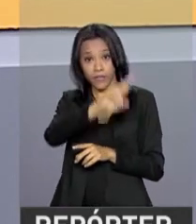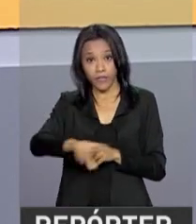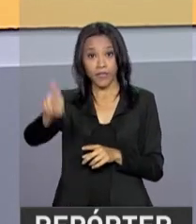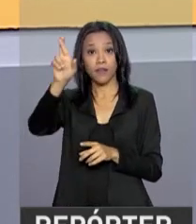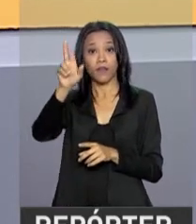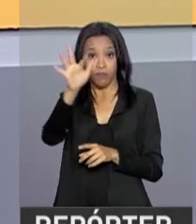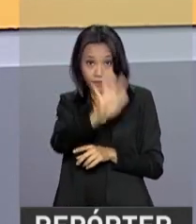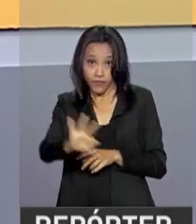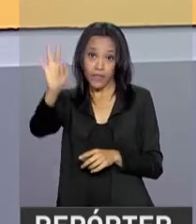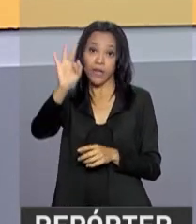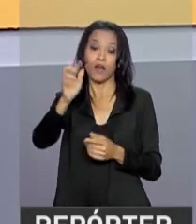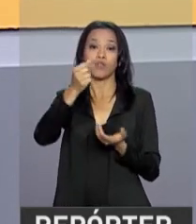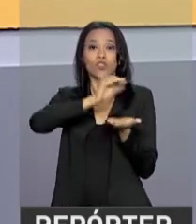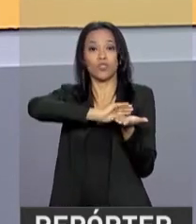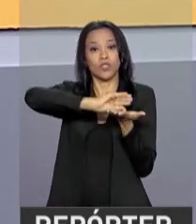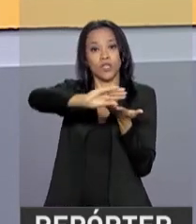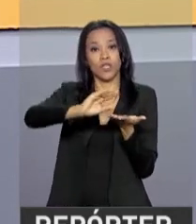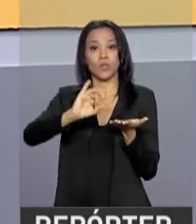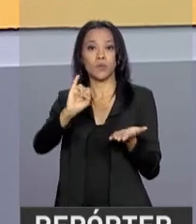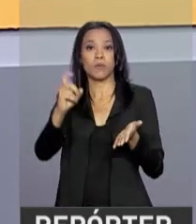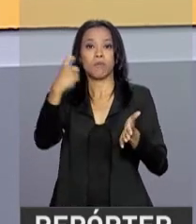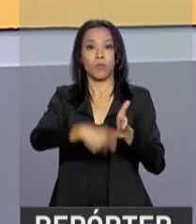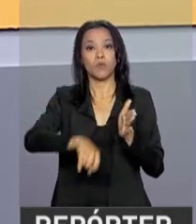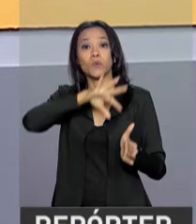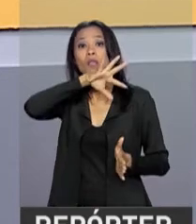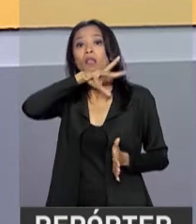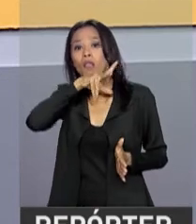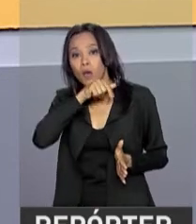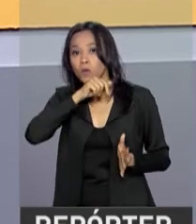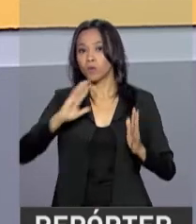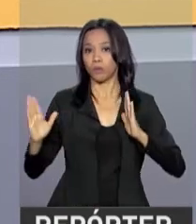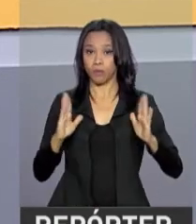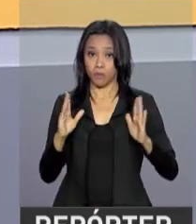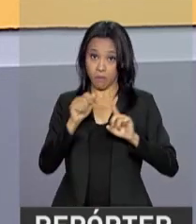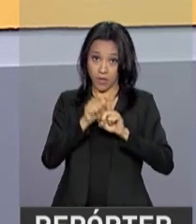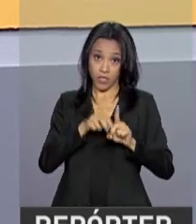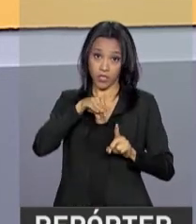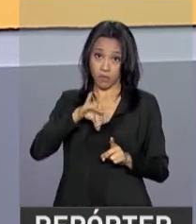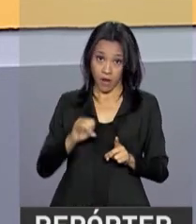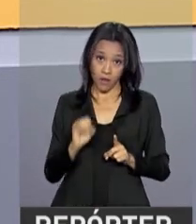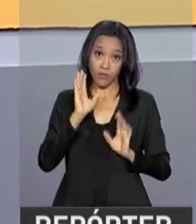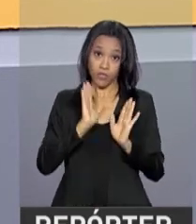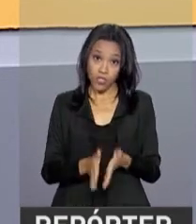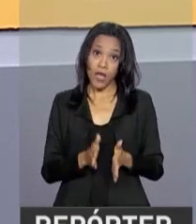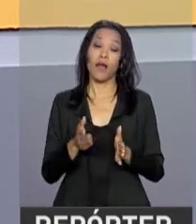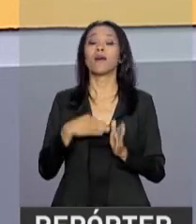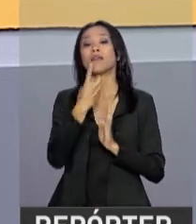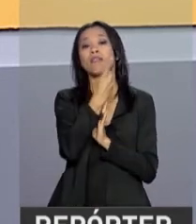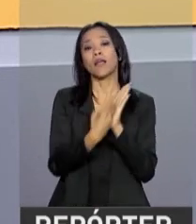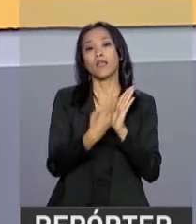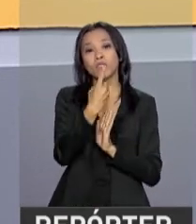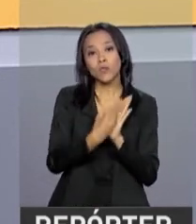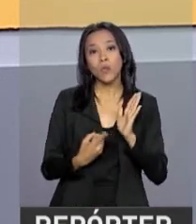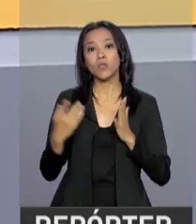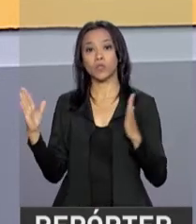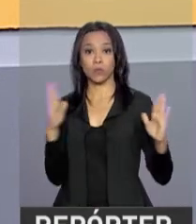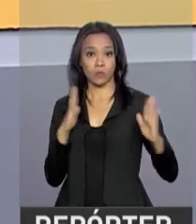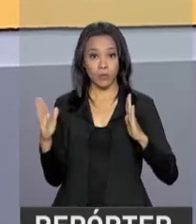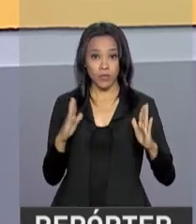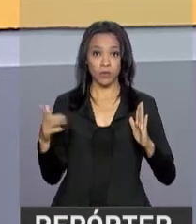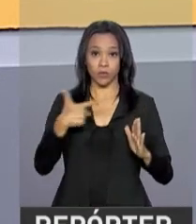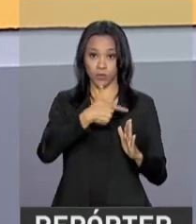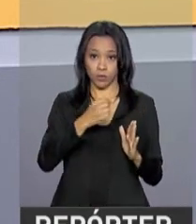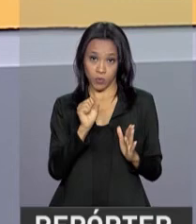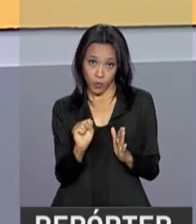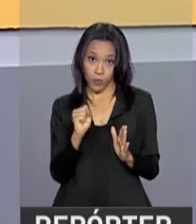residual de restituição do Imposto de Renda à Pessoa Física do mês de maio. Foram contempladas declarações referentes aos exercícios de